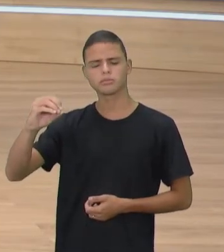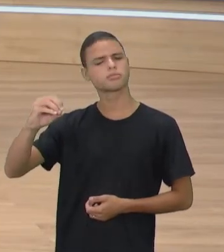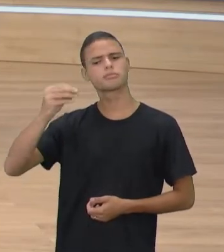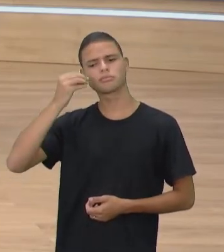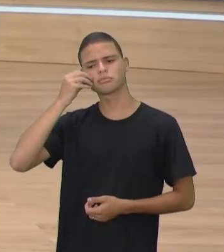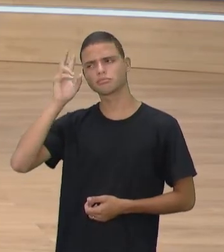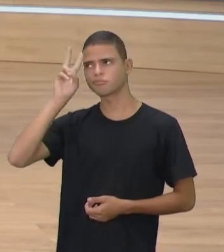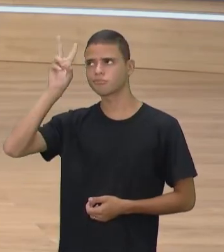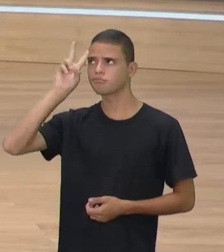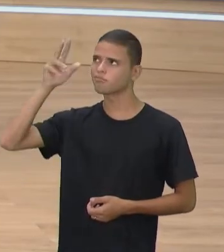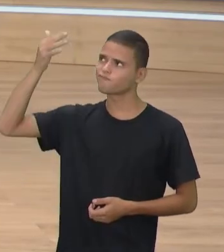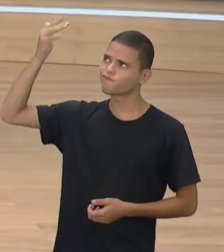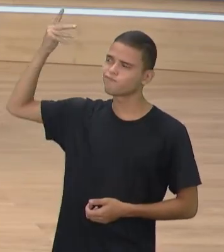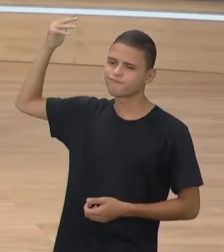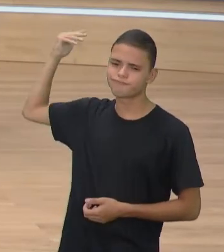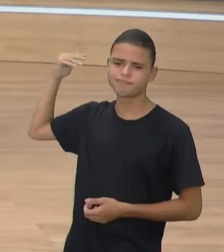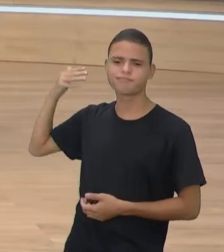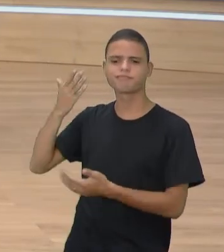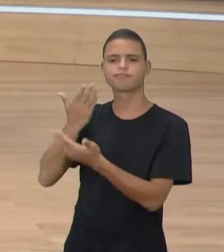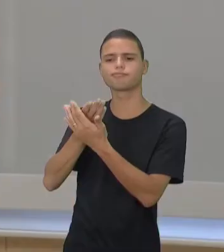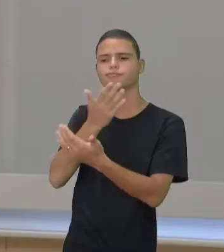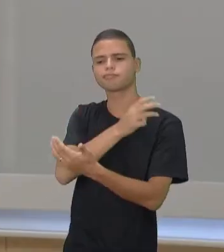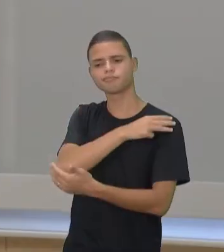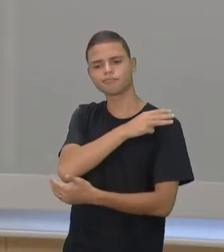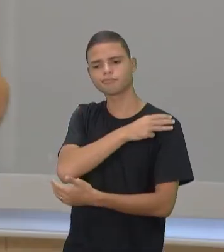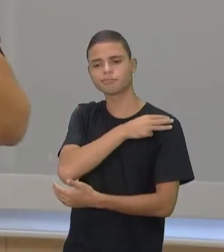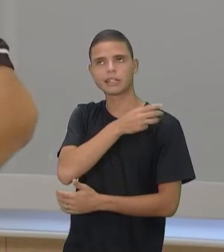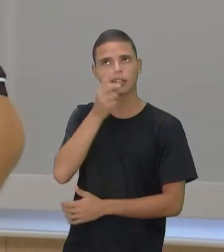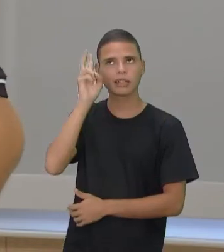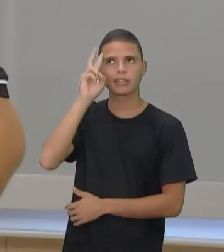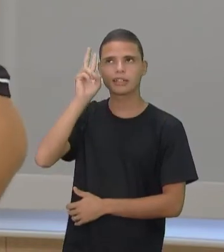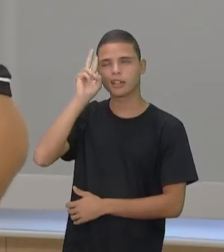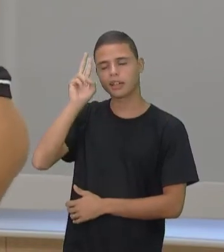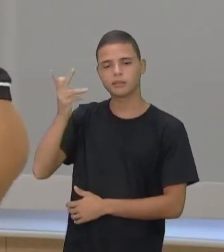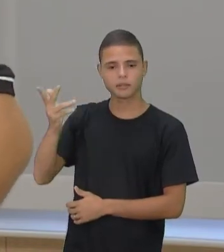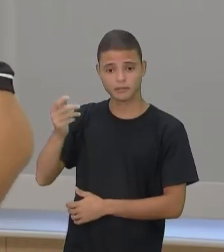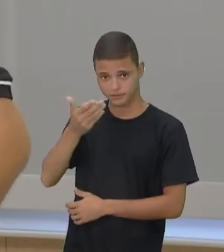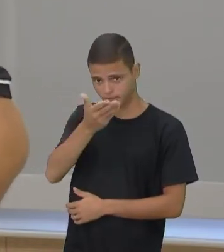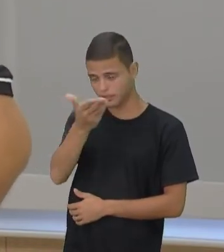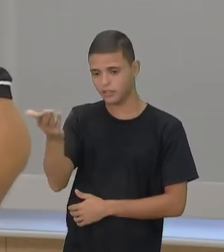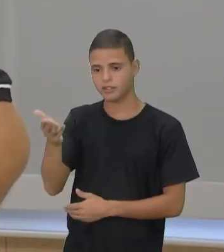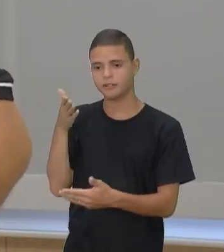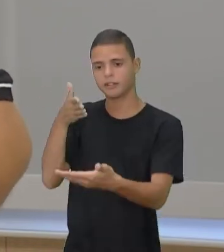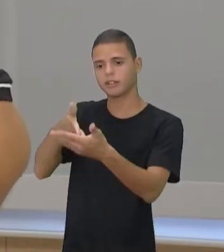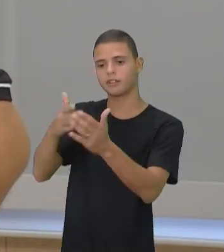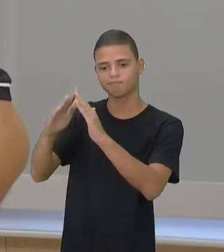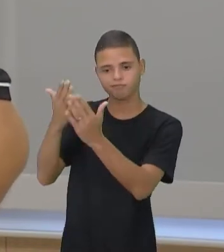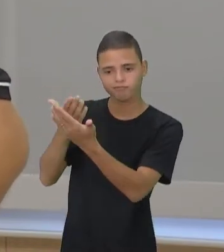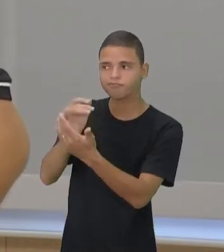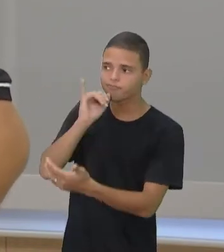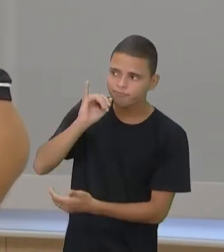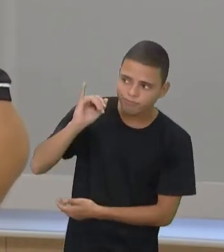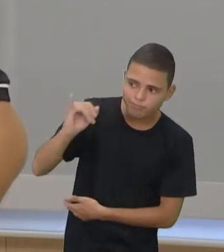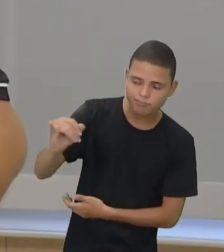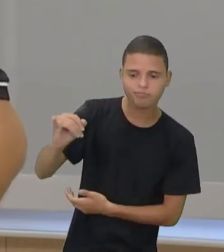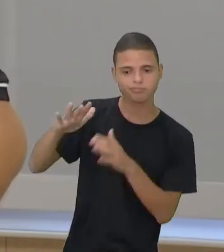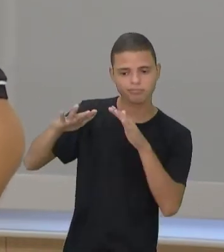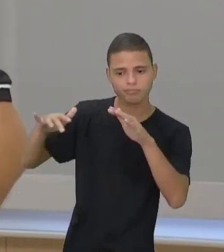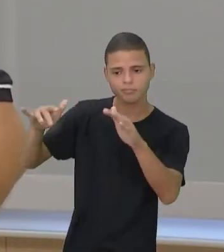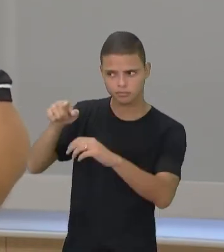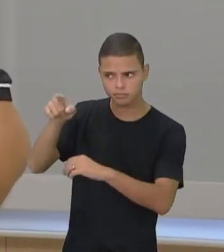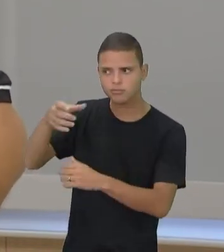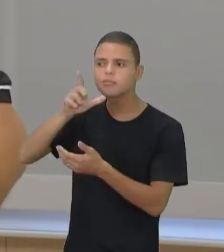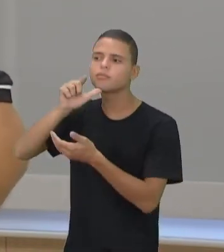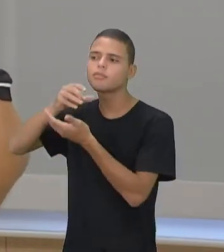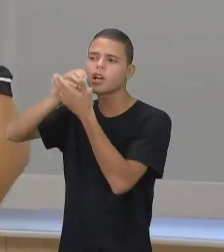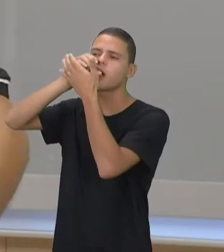lá no ensino médio. Prazer, ó. Você chegar na sua casa hoje, falar para sua mamãe, para o seu papai, você já bebeu dióxido